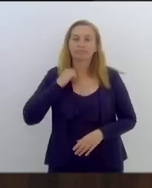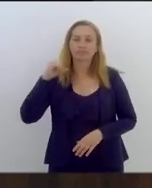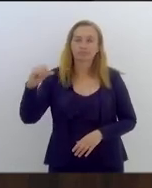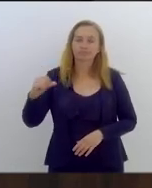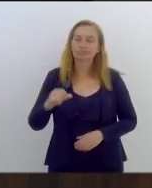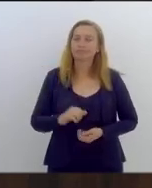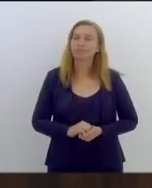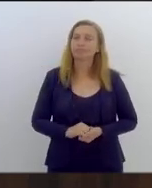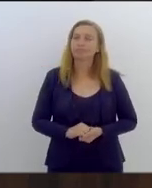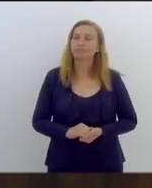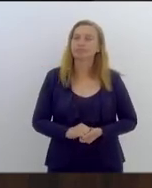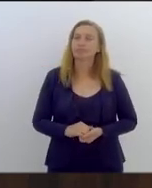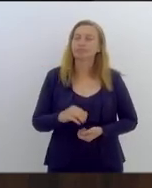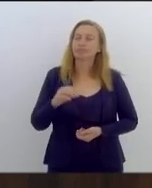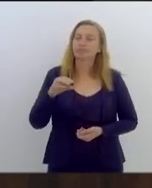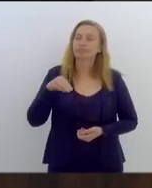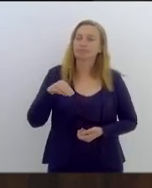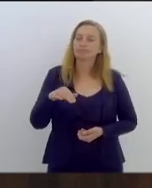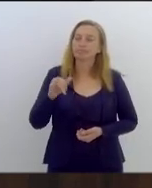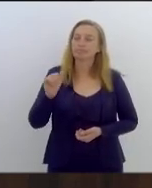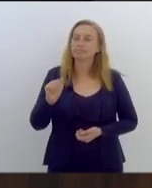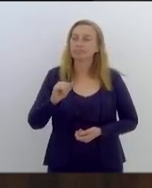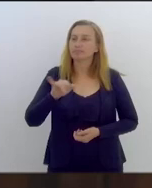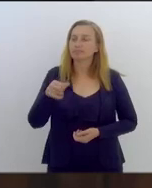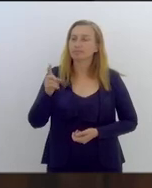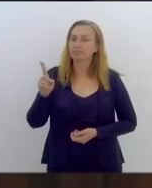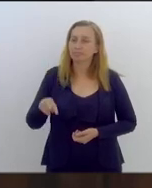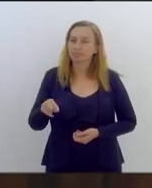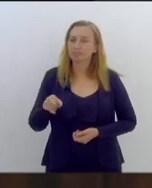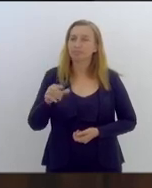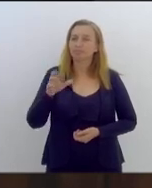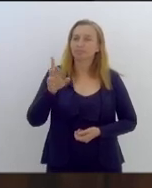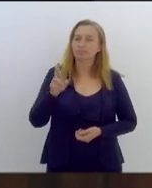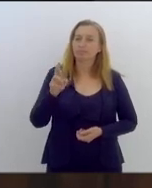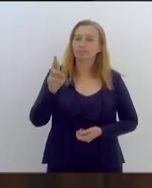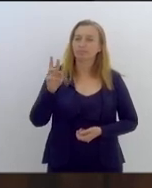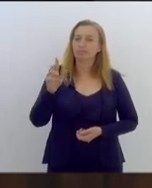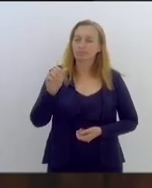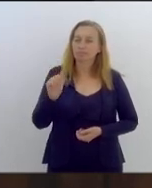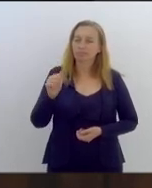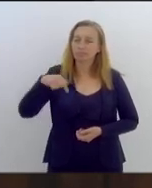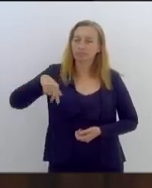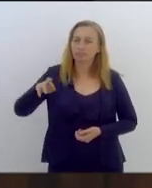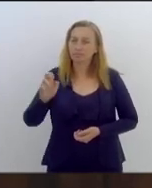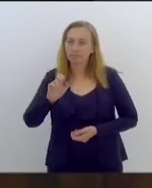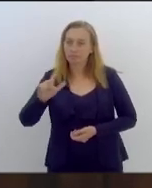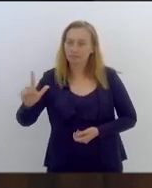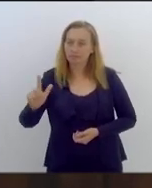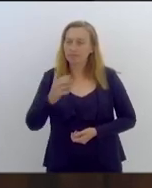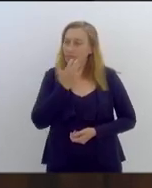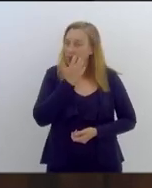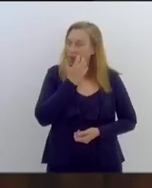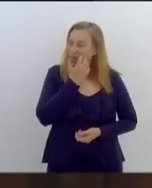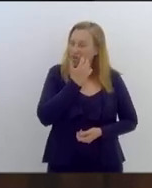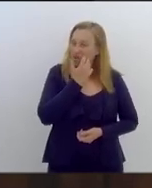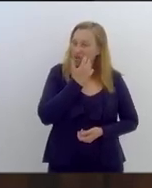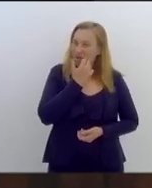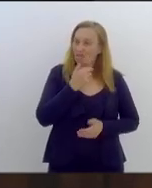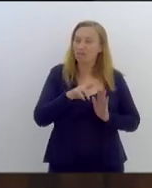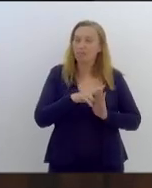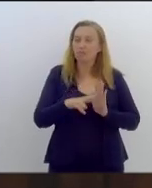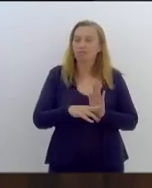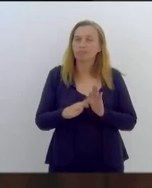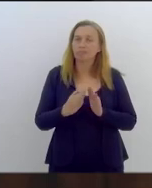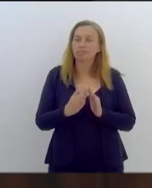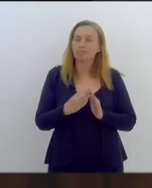à ilustríssima senhora major Raquel Cristina Grilo Faer. Parecida à comissão de normas